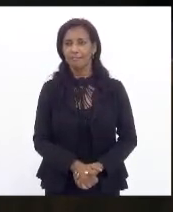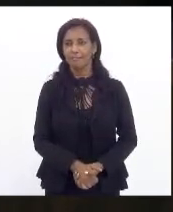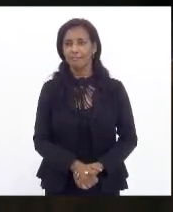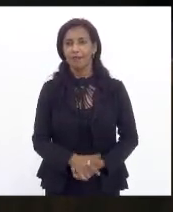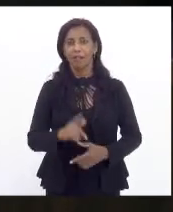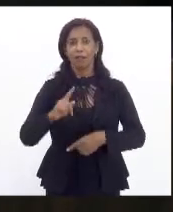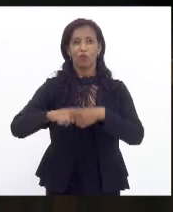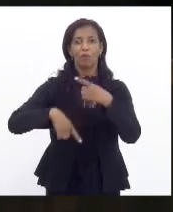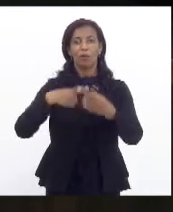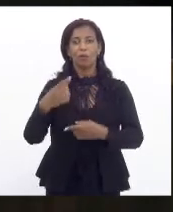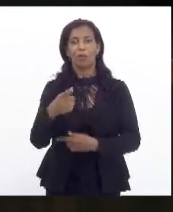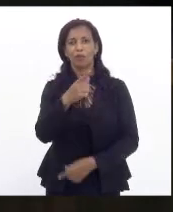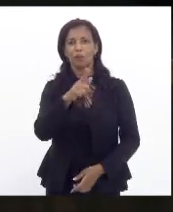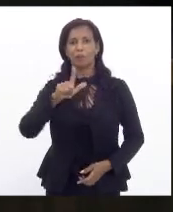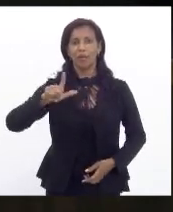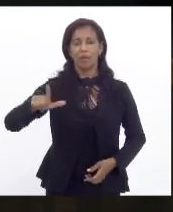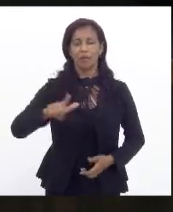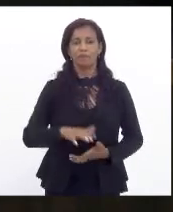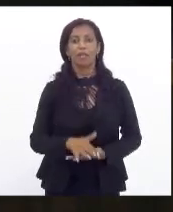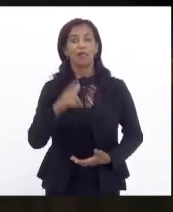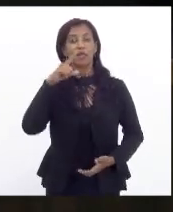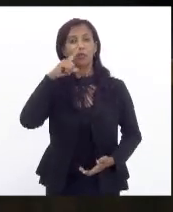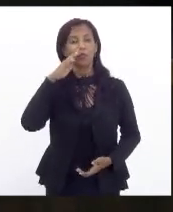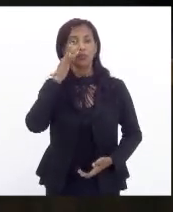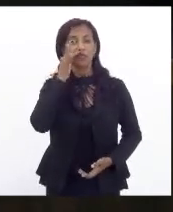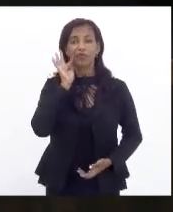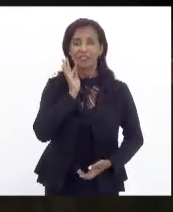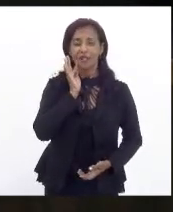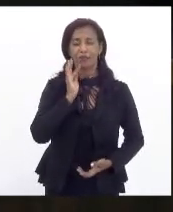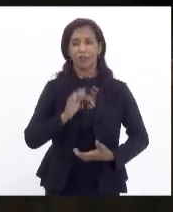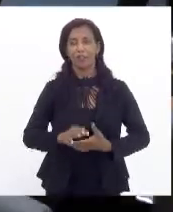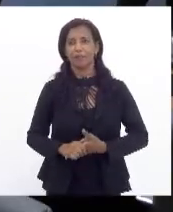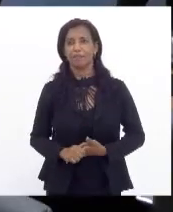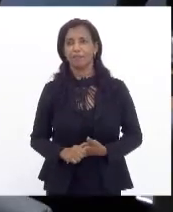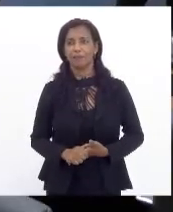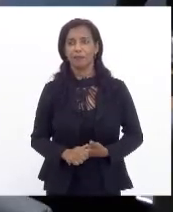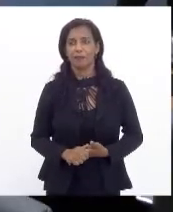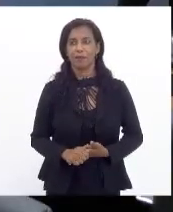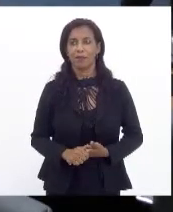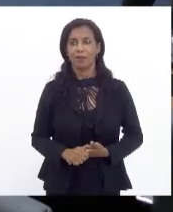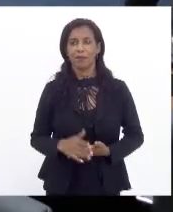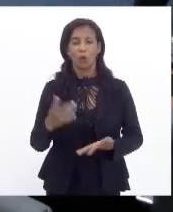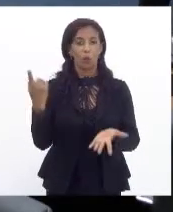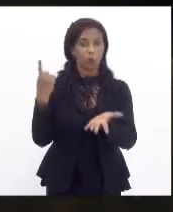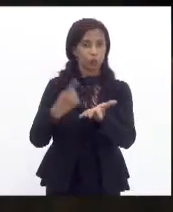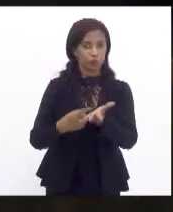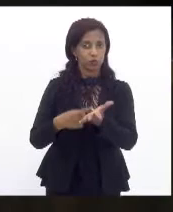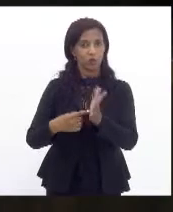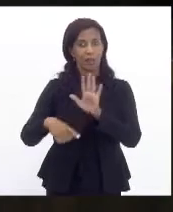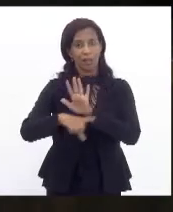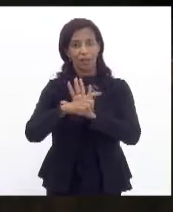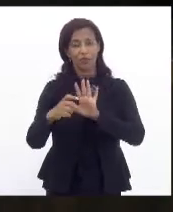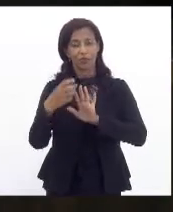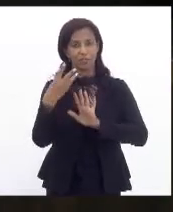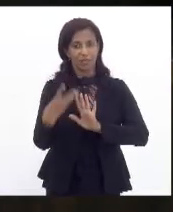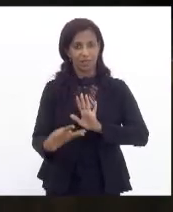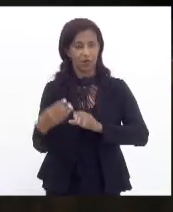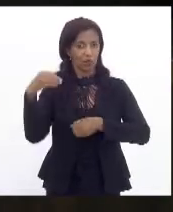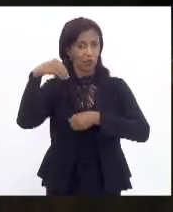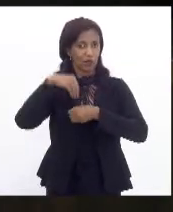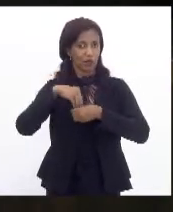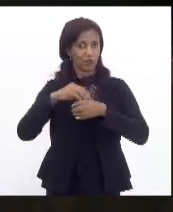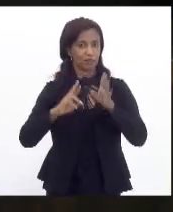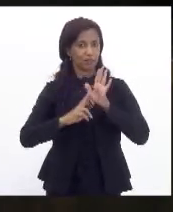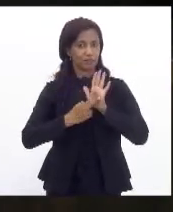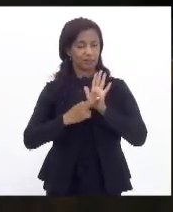ao próximo projeto. Deputado Flávio Serafim, incluído na ordem do dia, de acordo com o parágrafo 3º do artigo 47 do Regimento Interno,